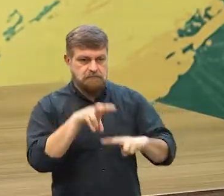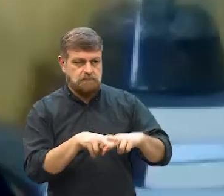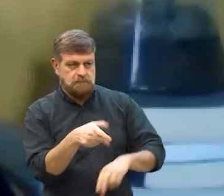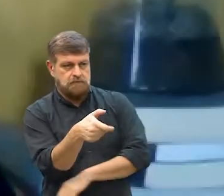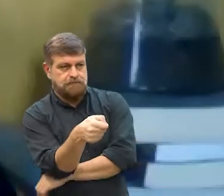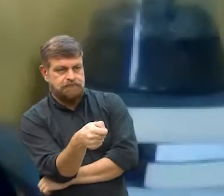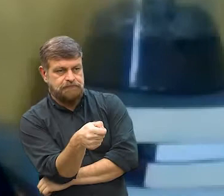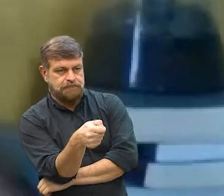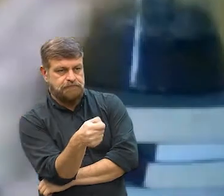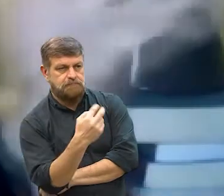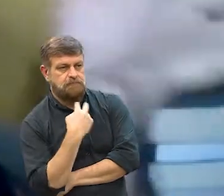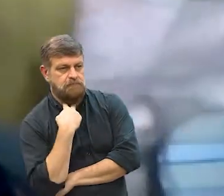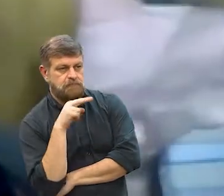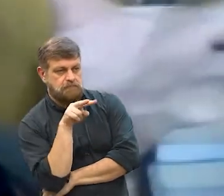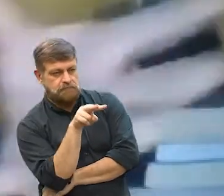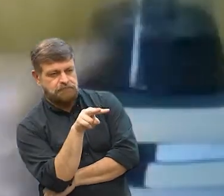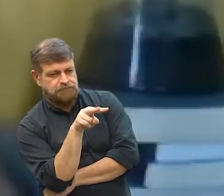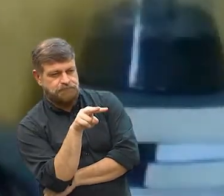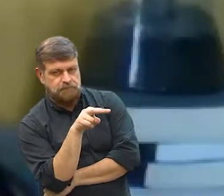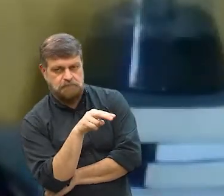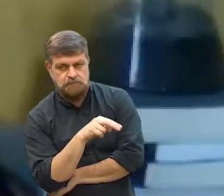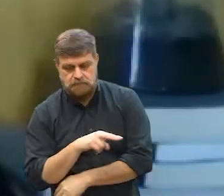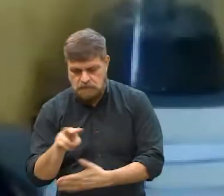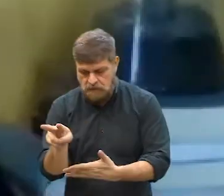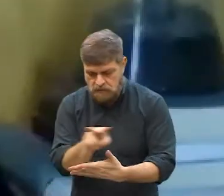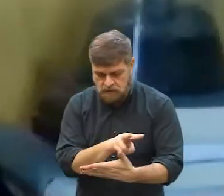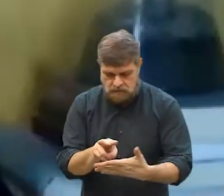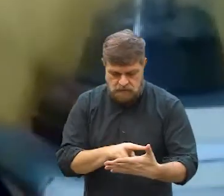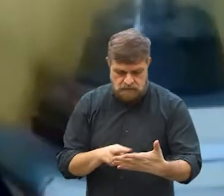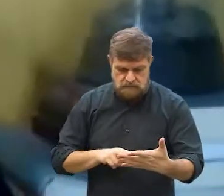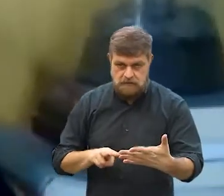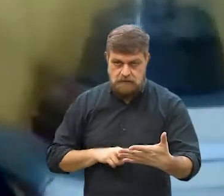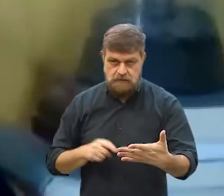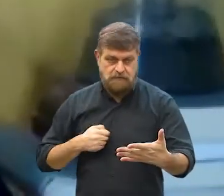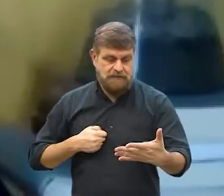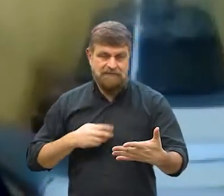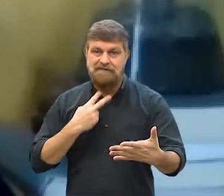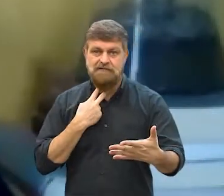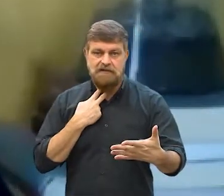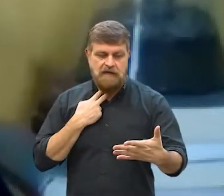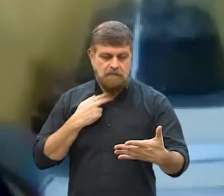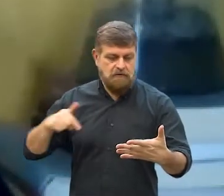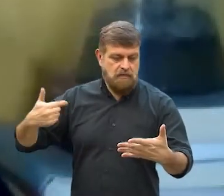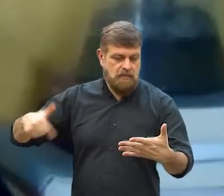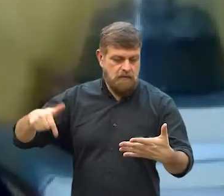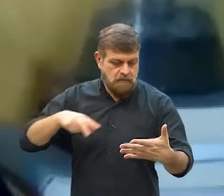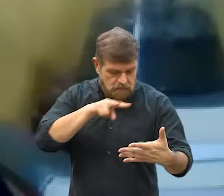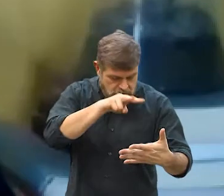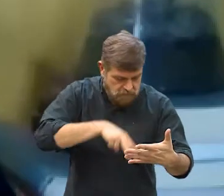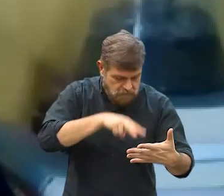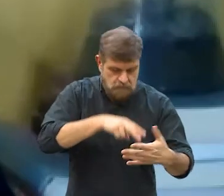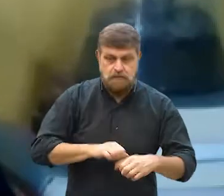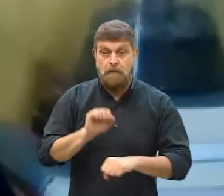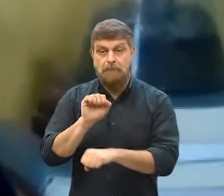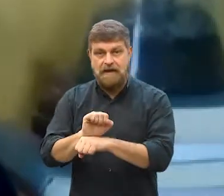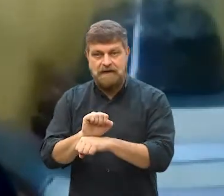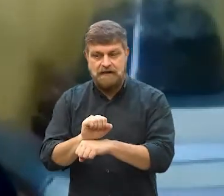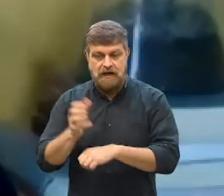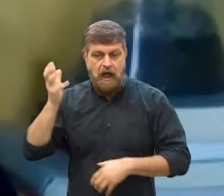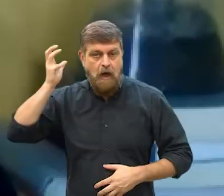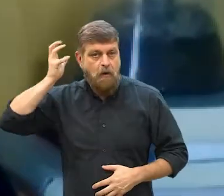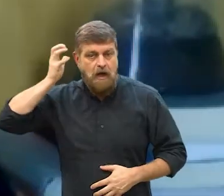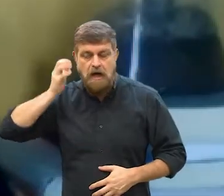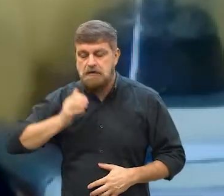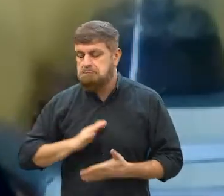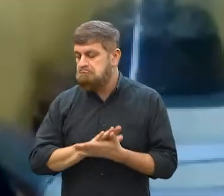e eu não consigo o material escrito mesmo que seja online eu também não vou conseguir da mesma maneira então